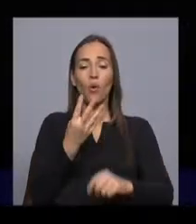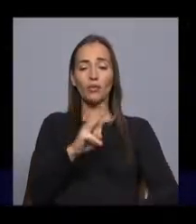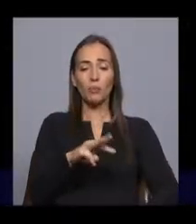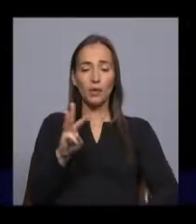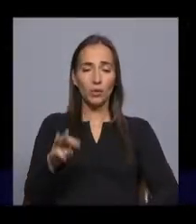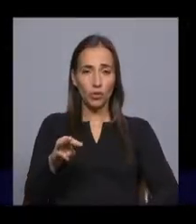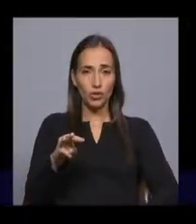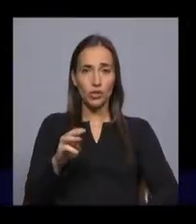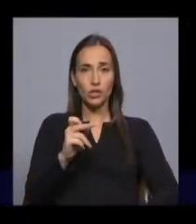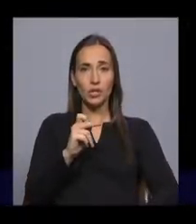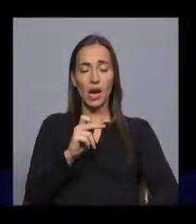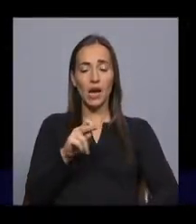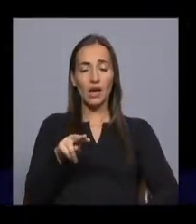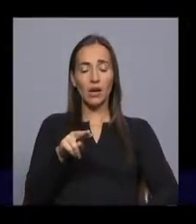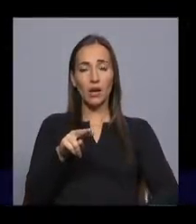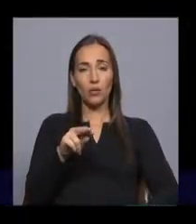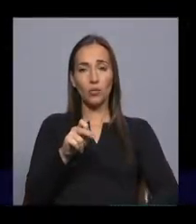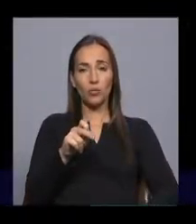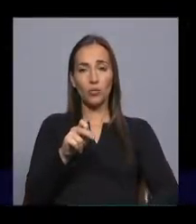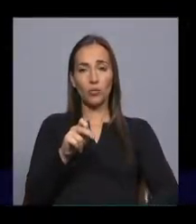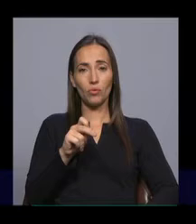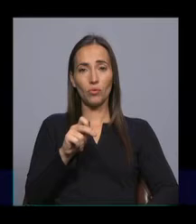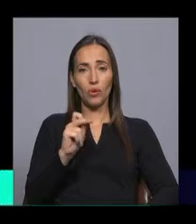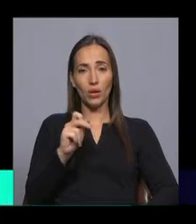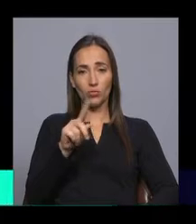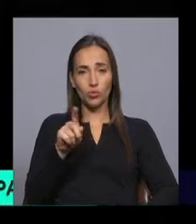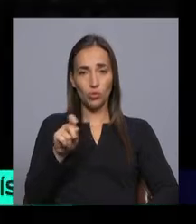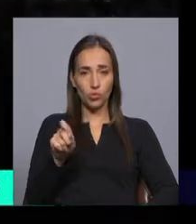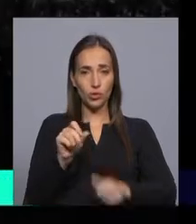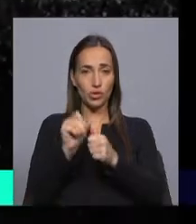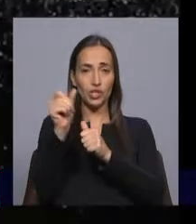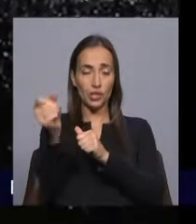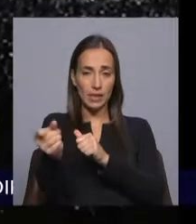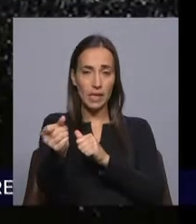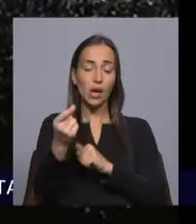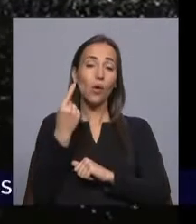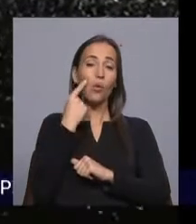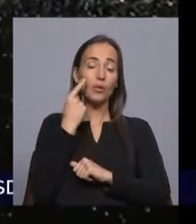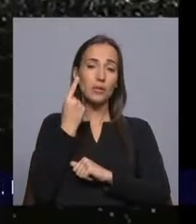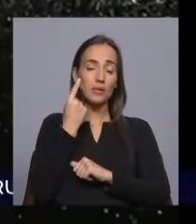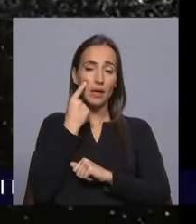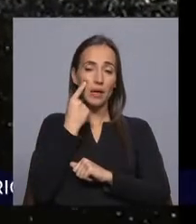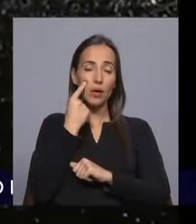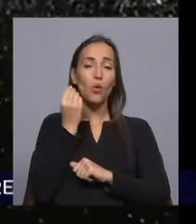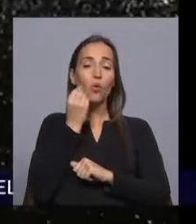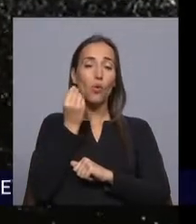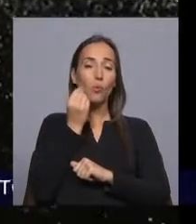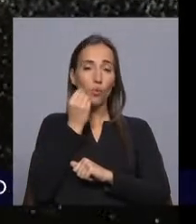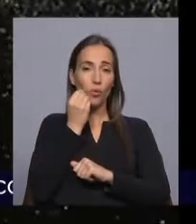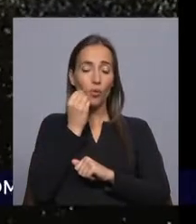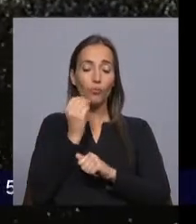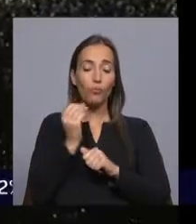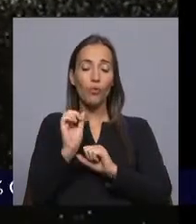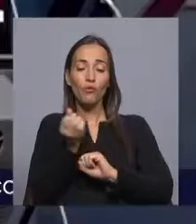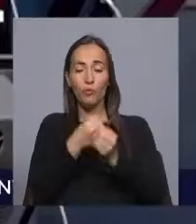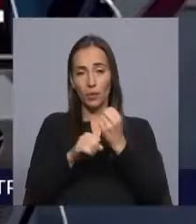de raio de distância da nossa própria Via Láctea, e conhecer a dinâmica destas galáxias satélite é também conhecer a história